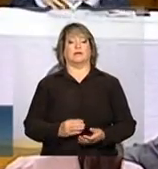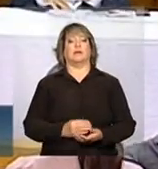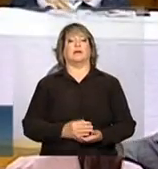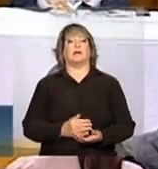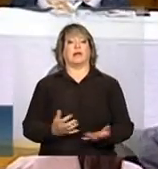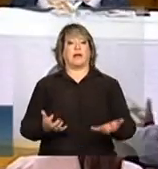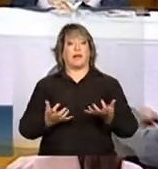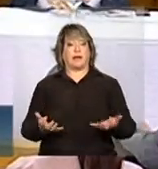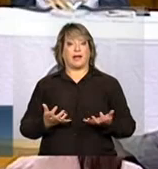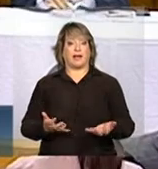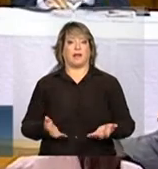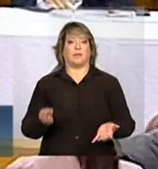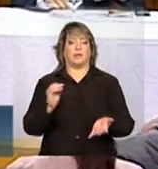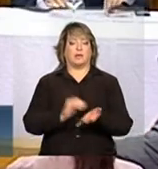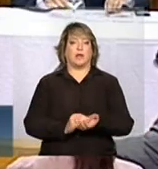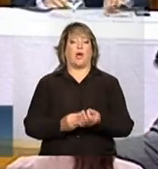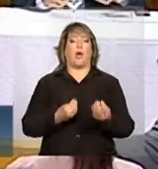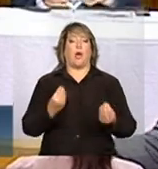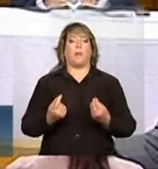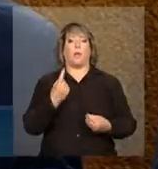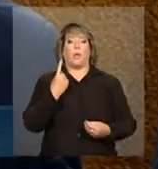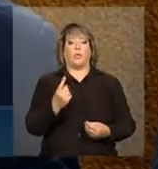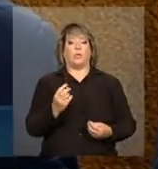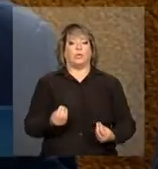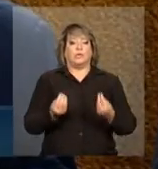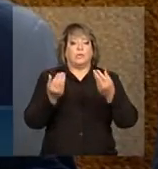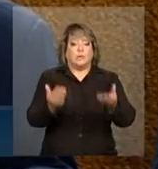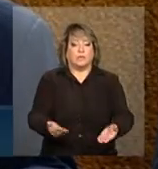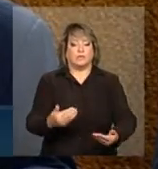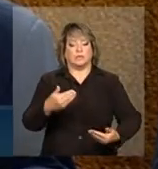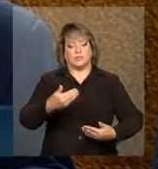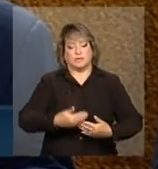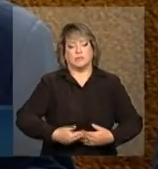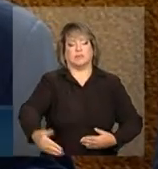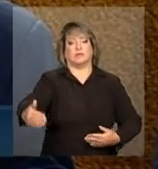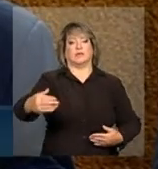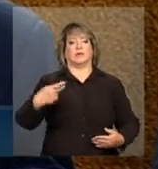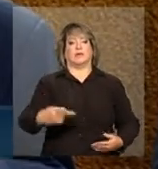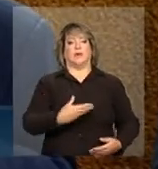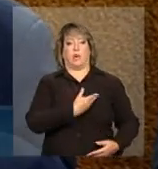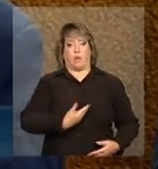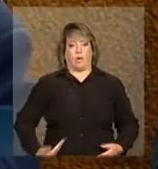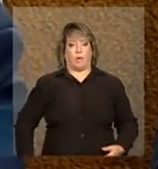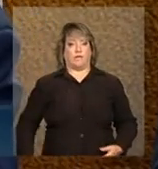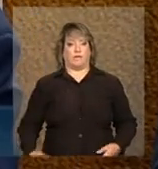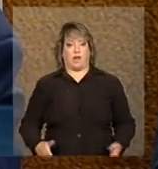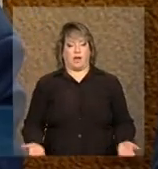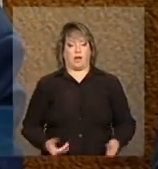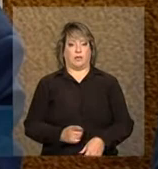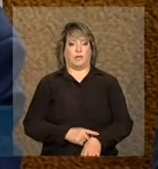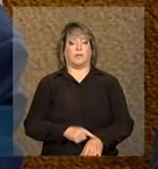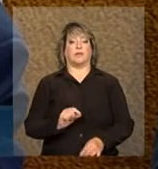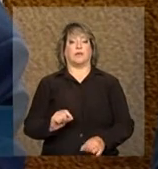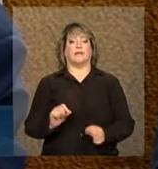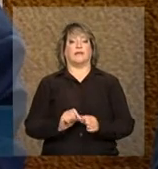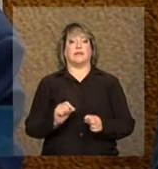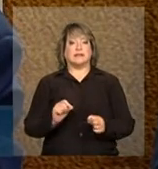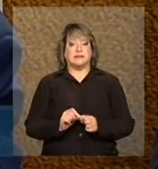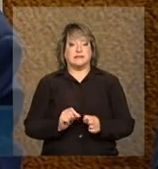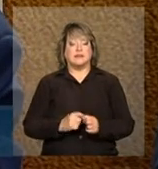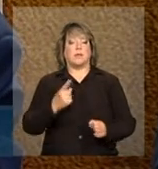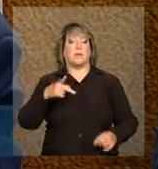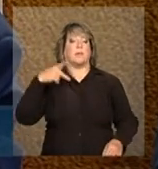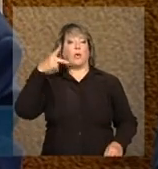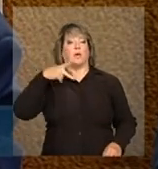pretende deixar como um dos legados deste período de governo, né, que é da construção de uma